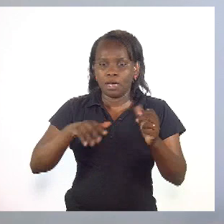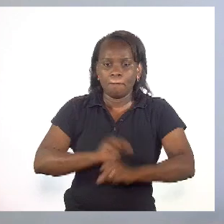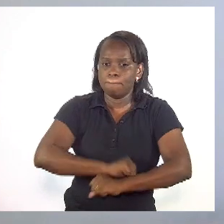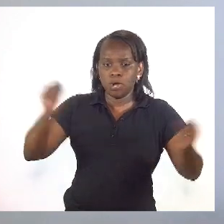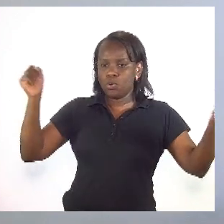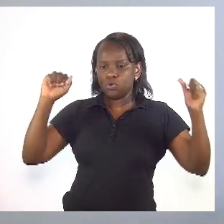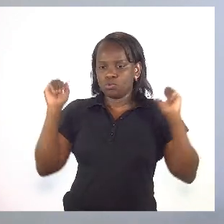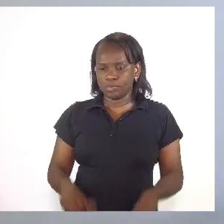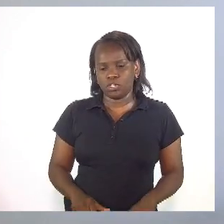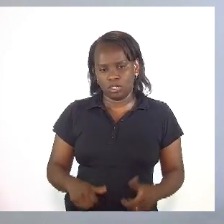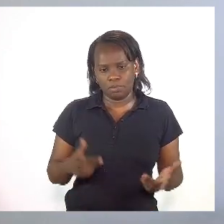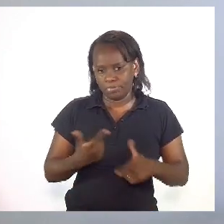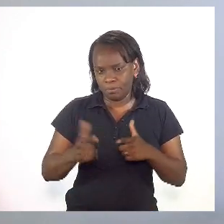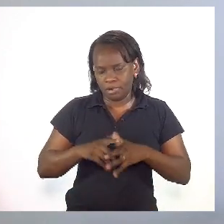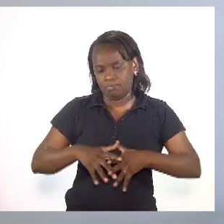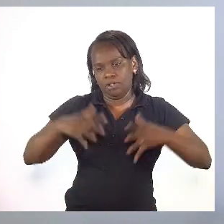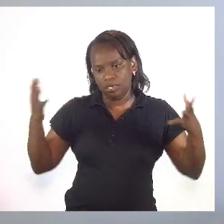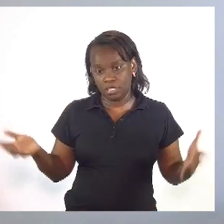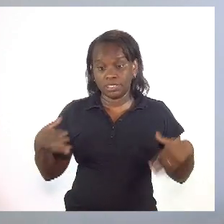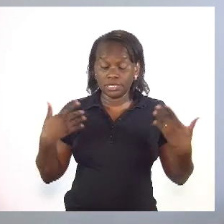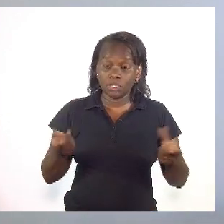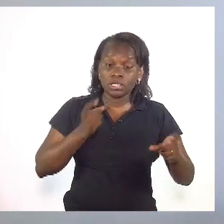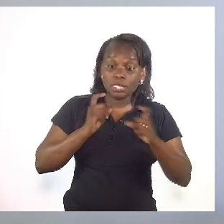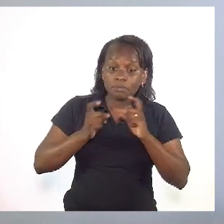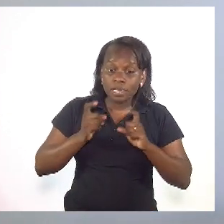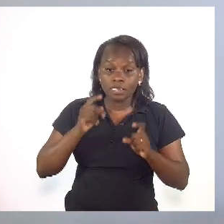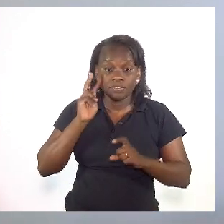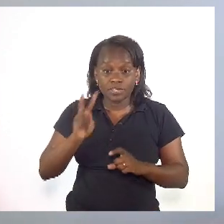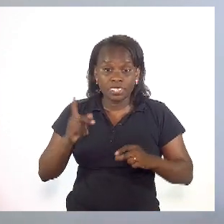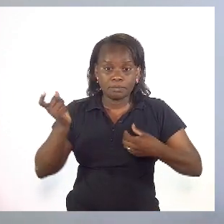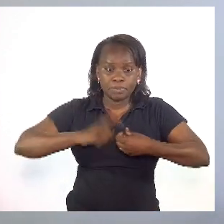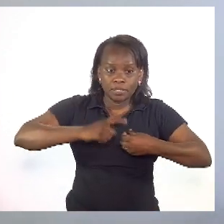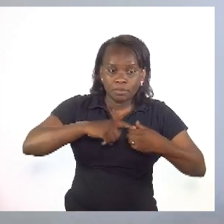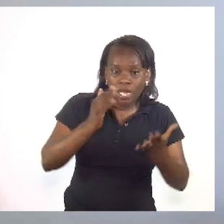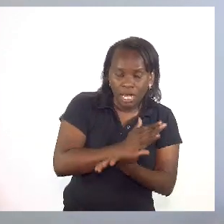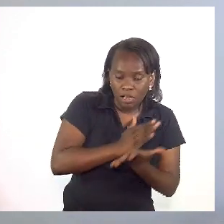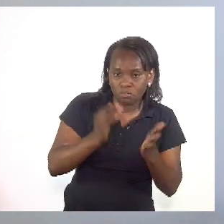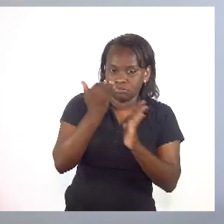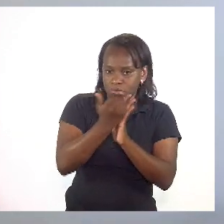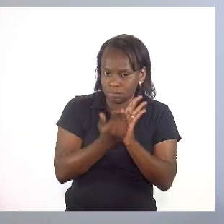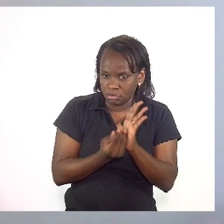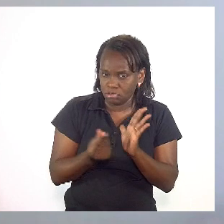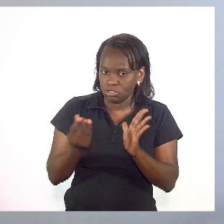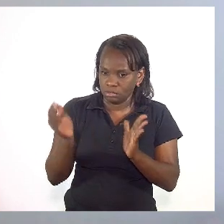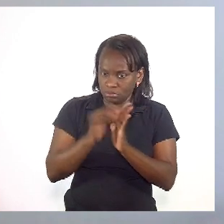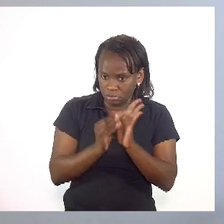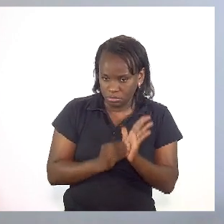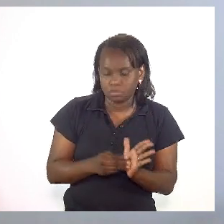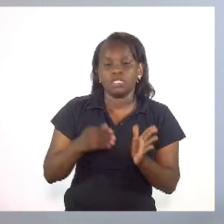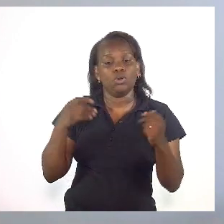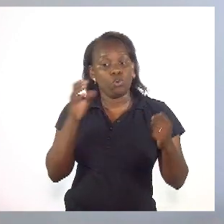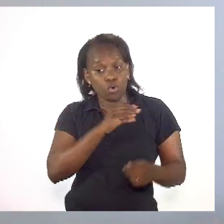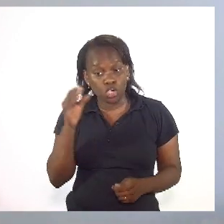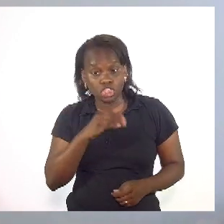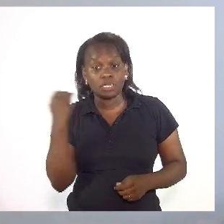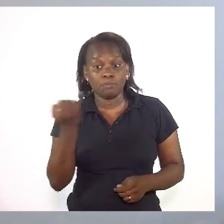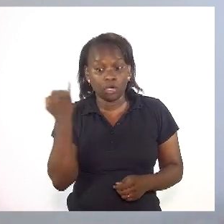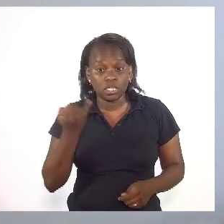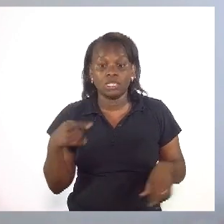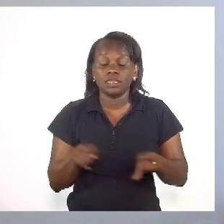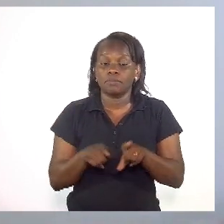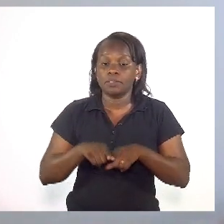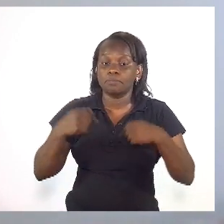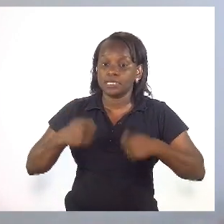nosso Estado. Por isso, enfrentar o debate sobre certas vinculações de receitas é importante, é urgente, e a gente precisa